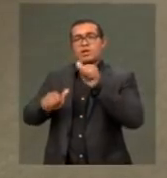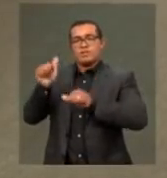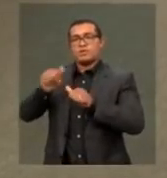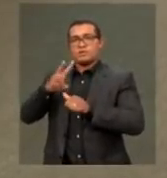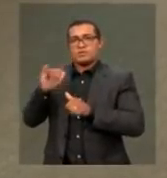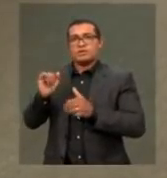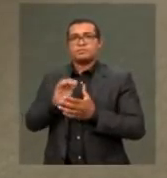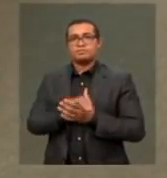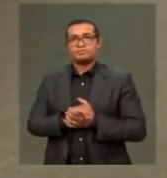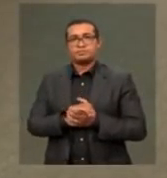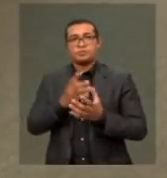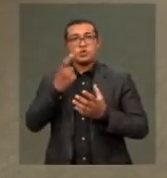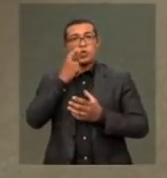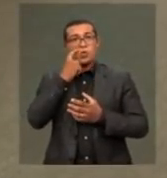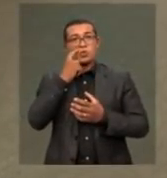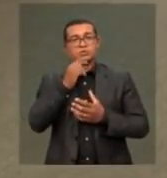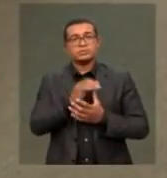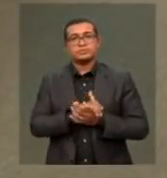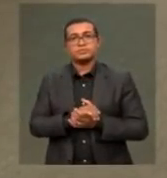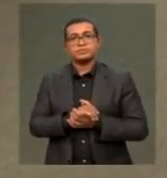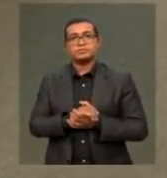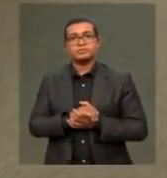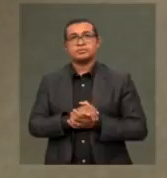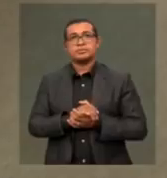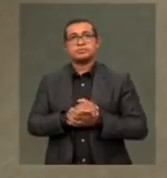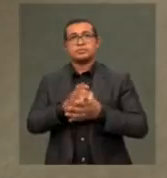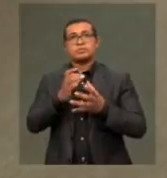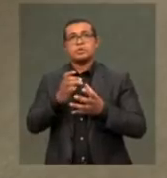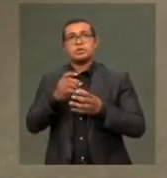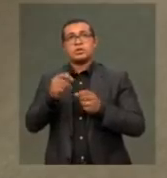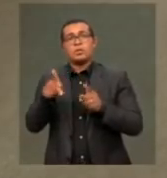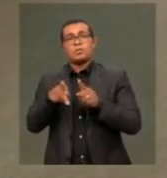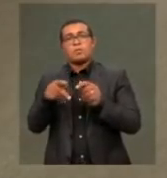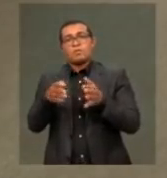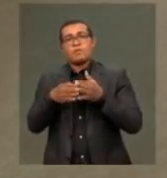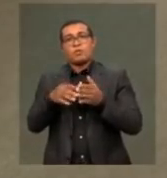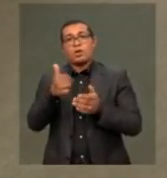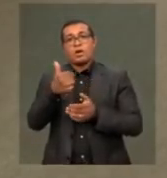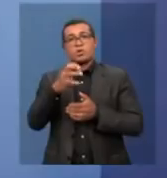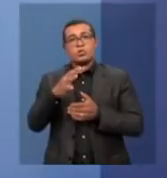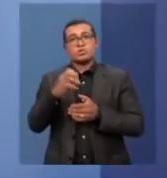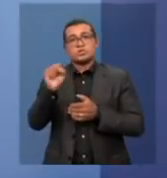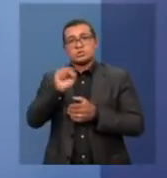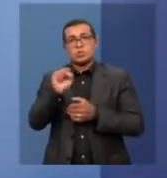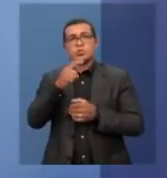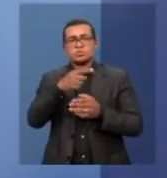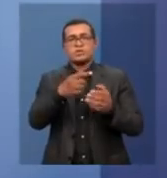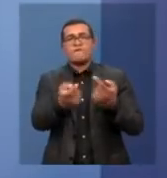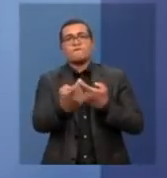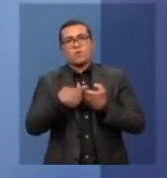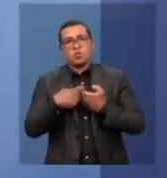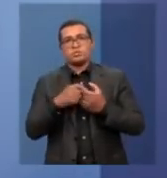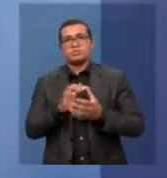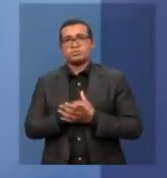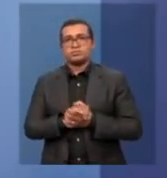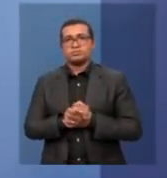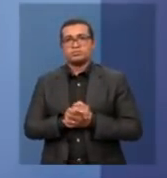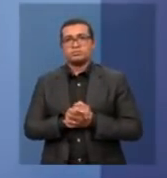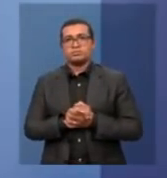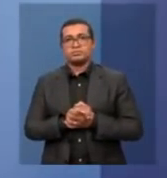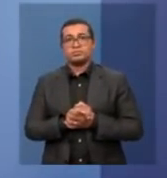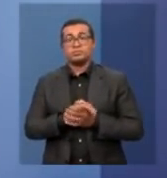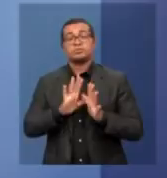favor a palavra ea reposição de 14 minutos pelos tempos a dulce atenção é eu que fazer assim